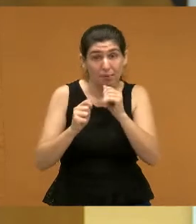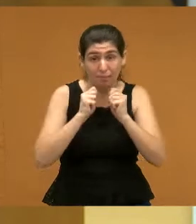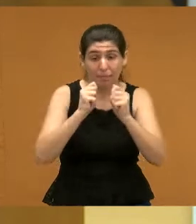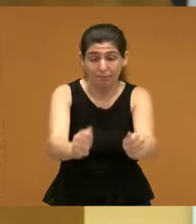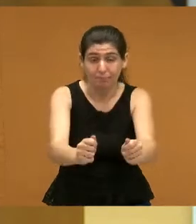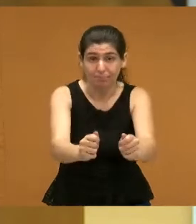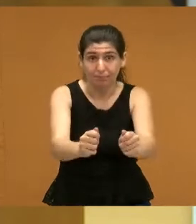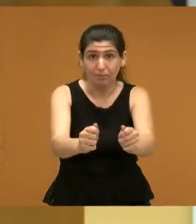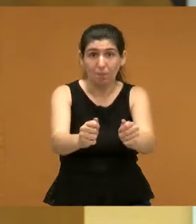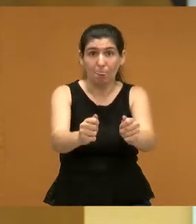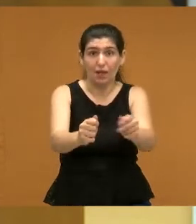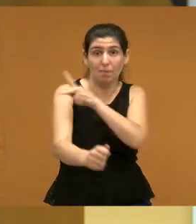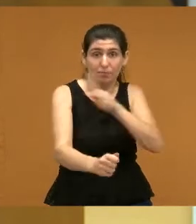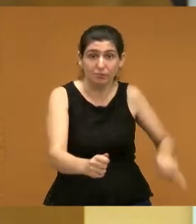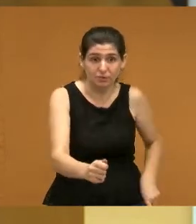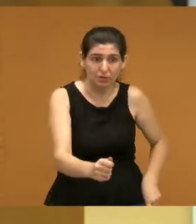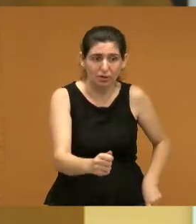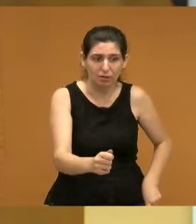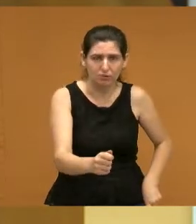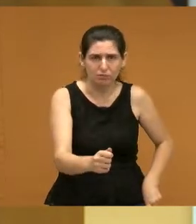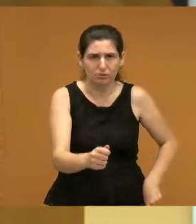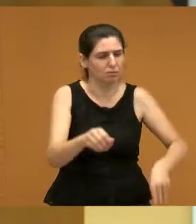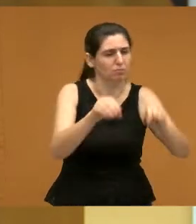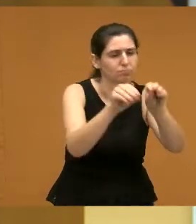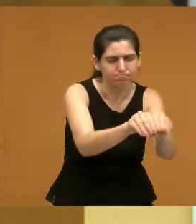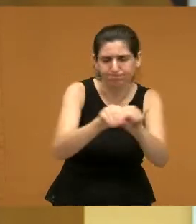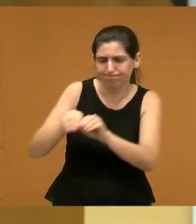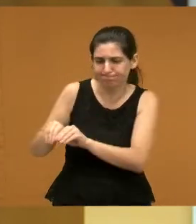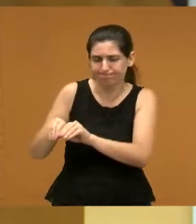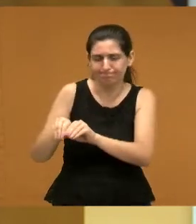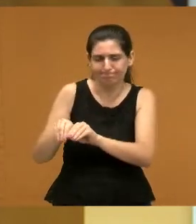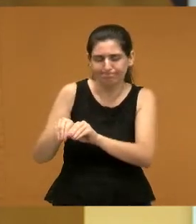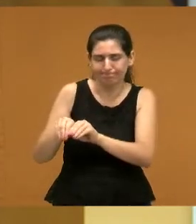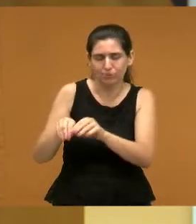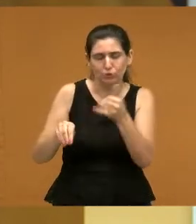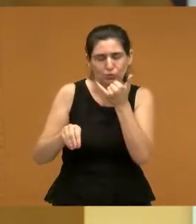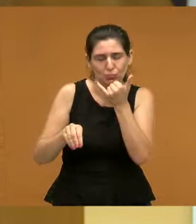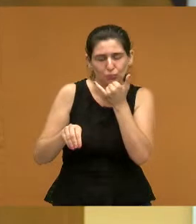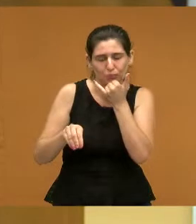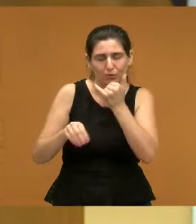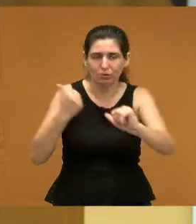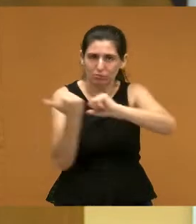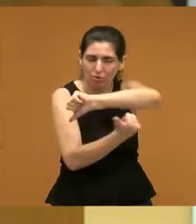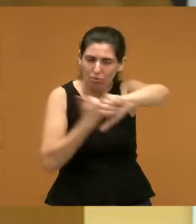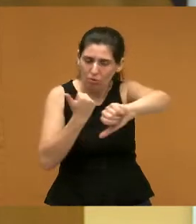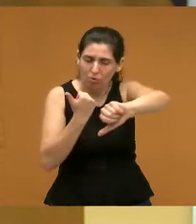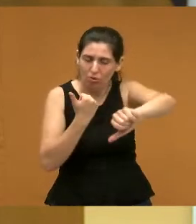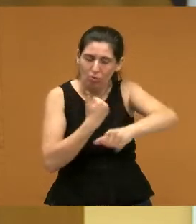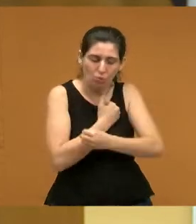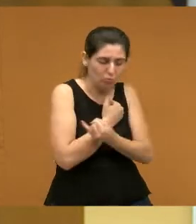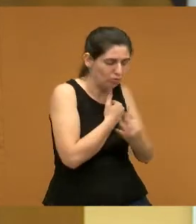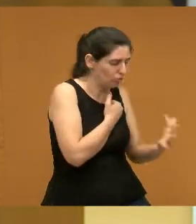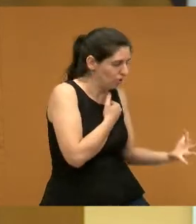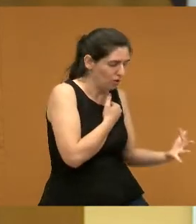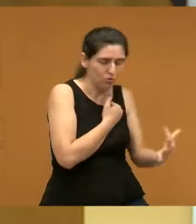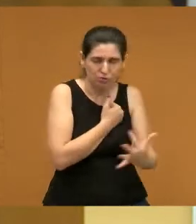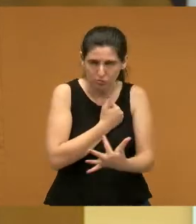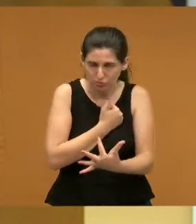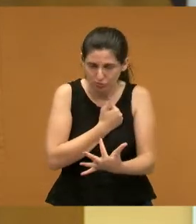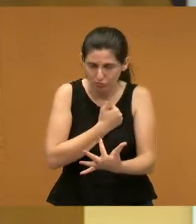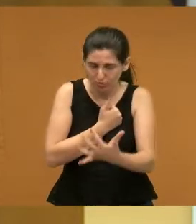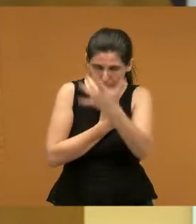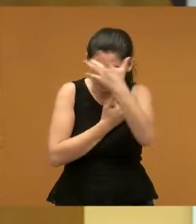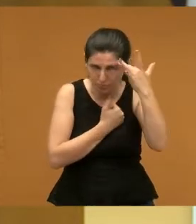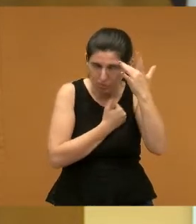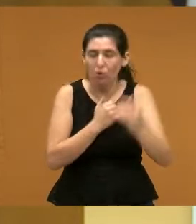decisão judicial, teve apenas alteração na sua referência e quantidade. O cargo comissionado de